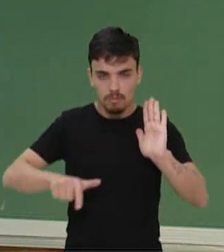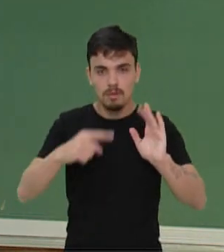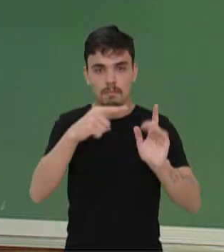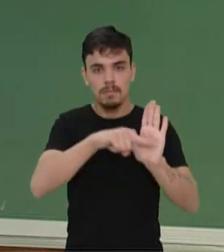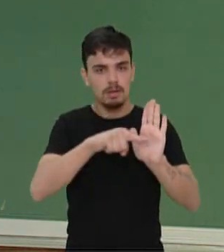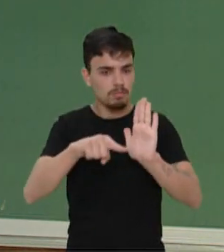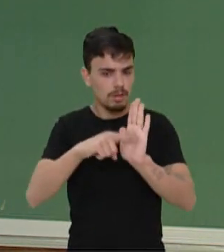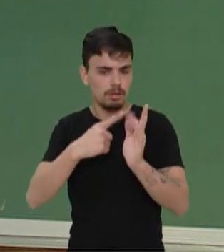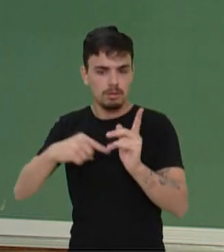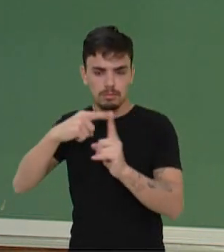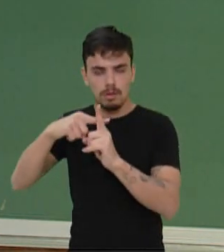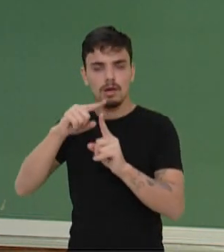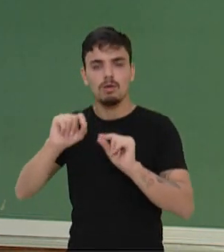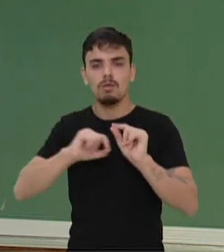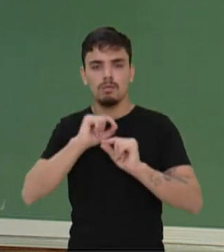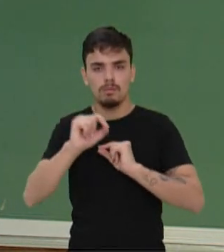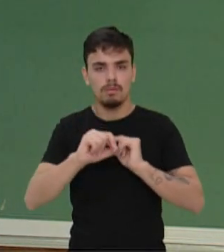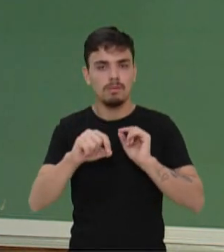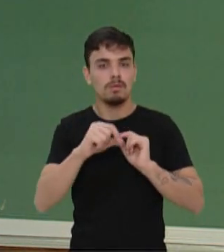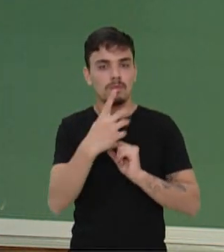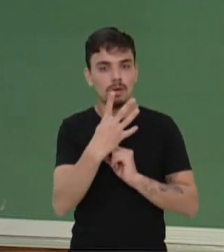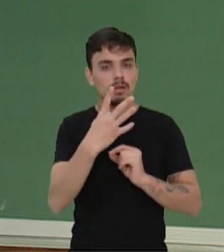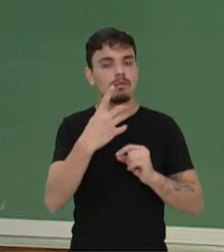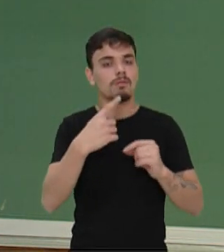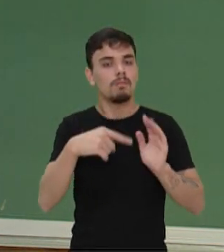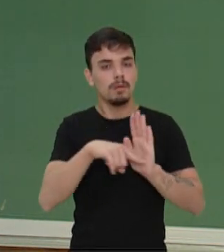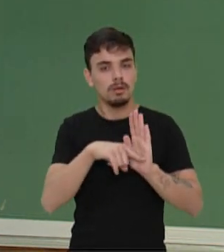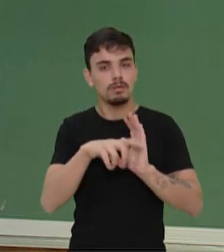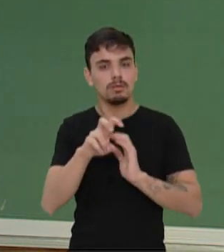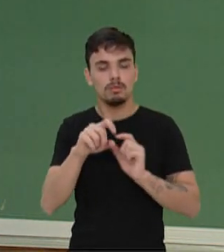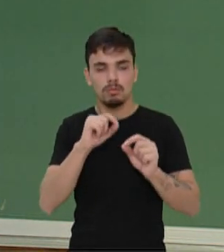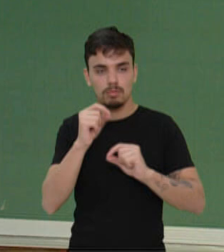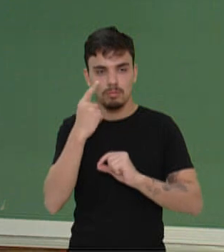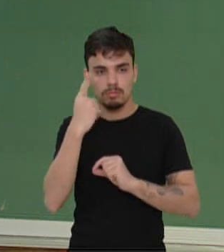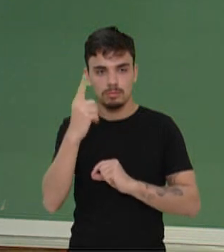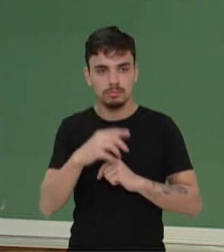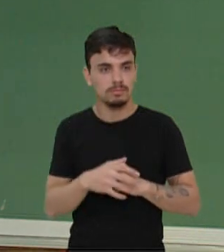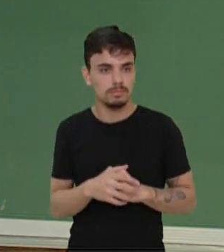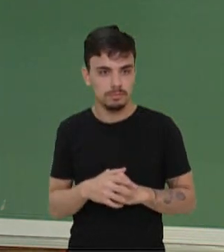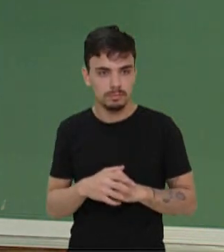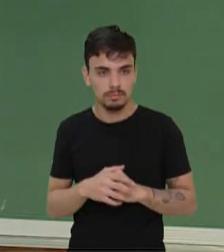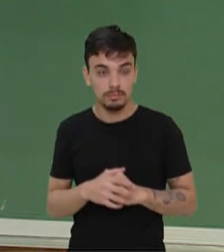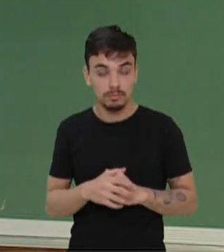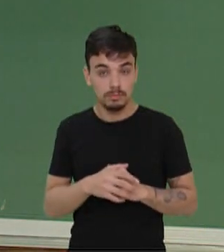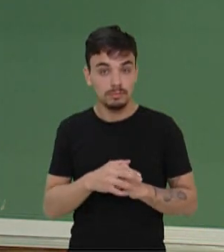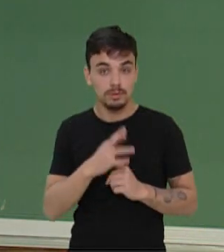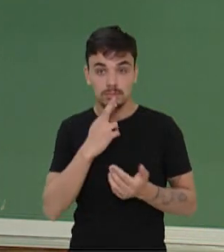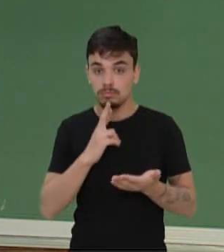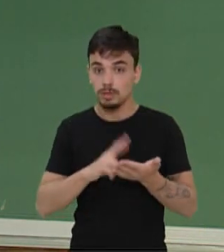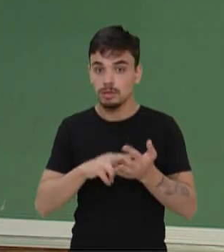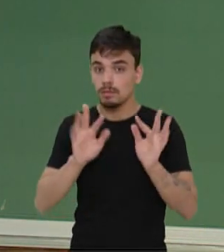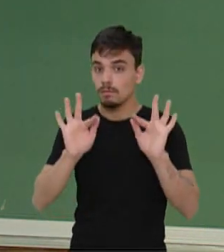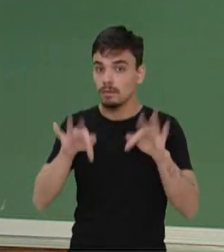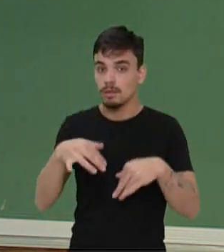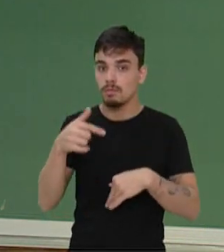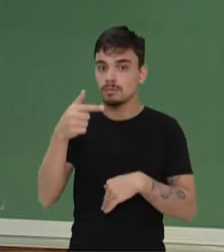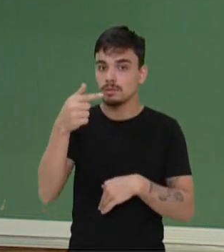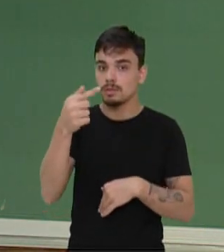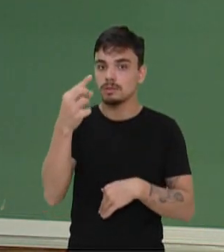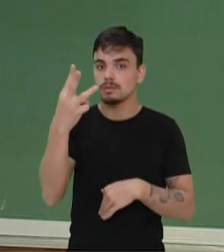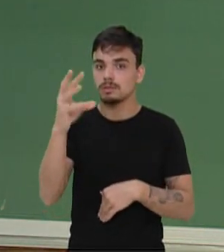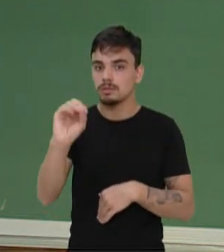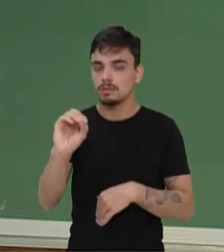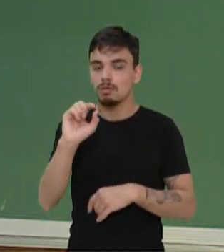menos fica mais. Aqui 4 vezes 5 dá 20. Dividindo 14.600 por 20 dá 730. Ou